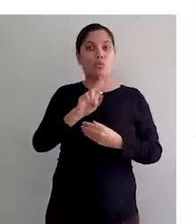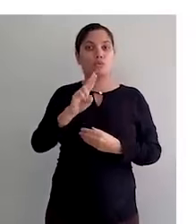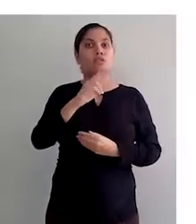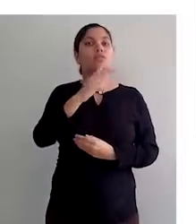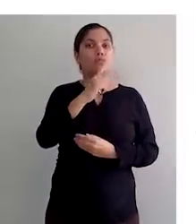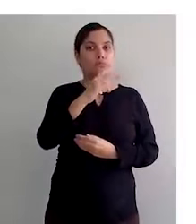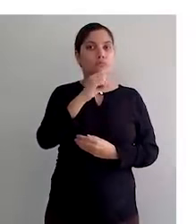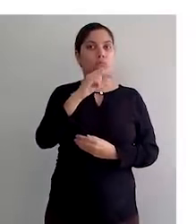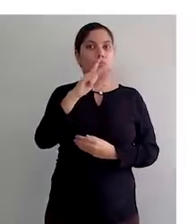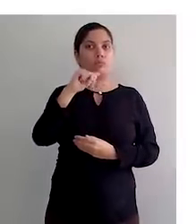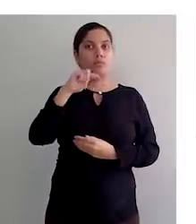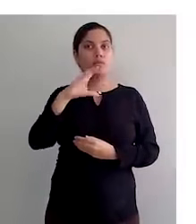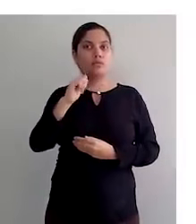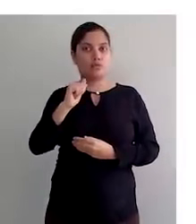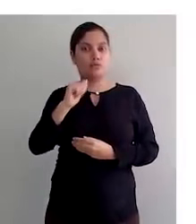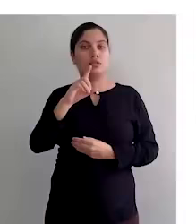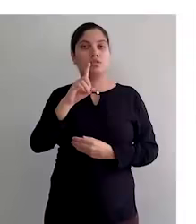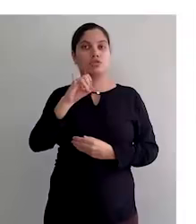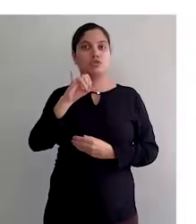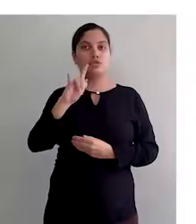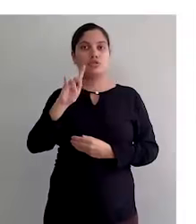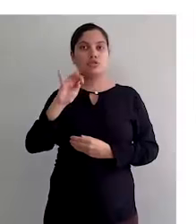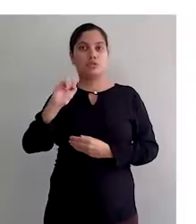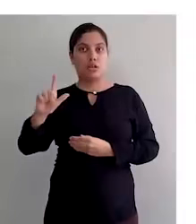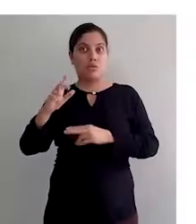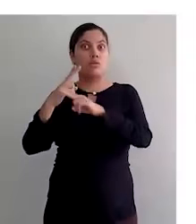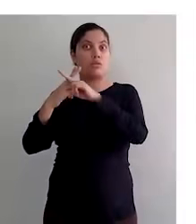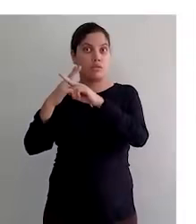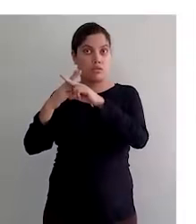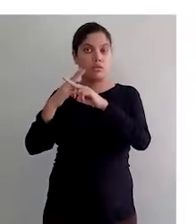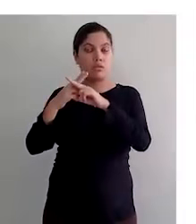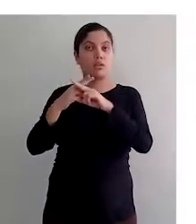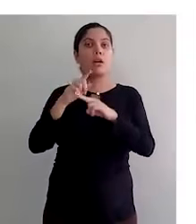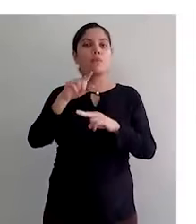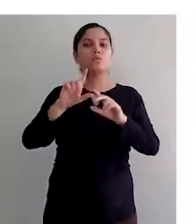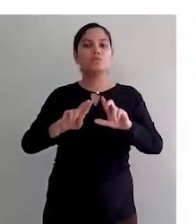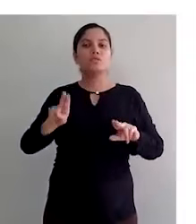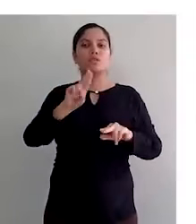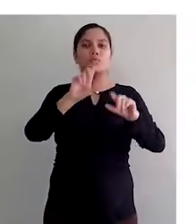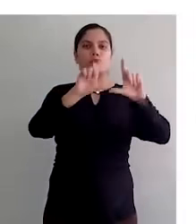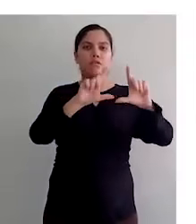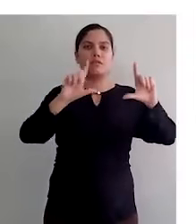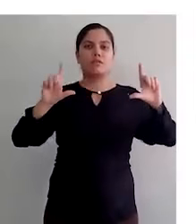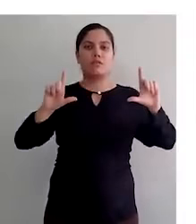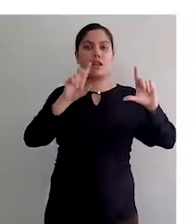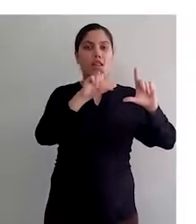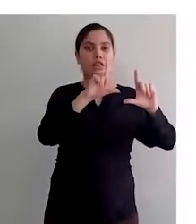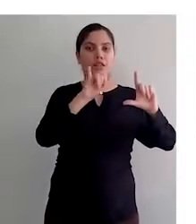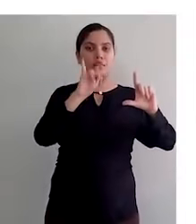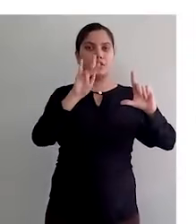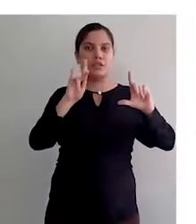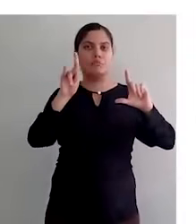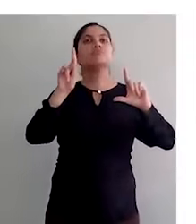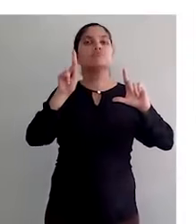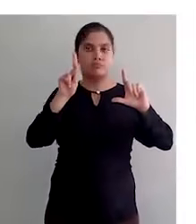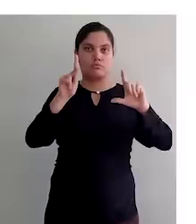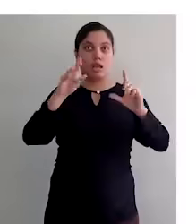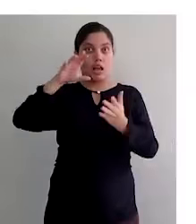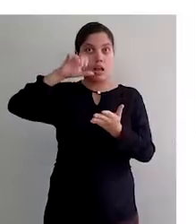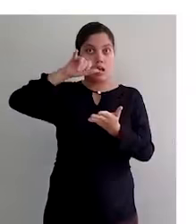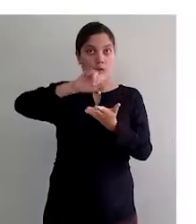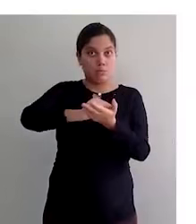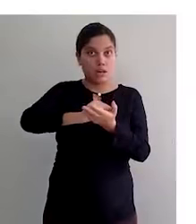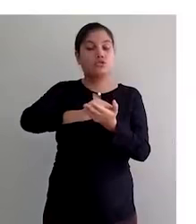Caixa. Pelo link Acessar Caixa Tem, baixe o app pela loja de aplicativos do